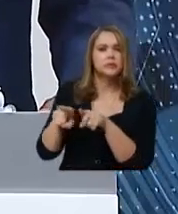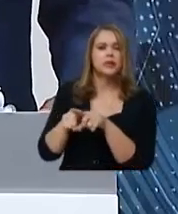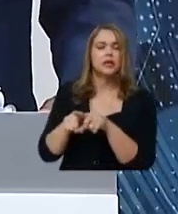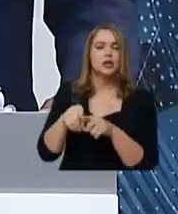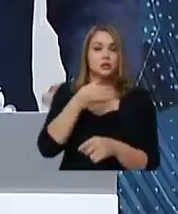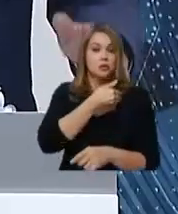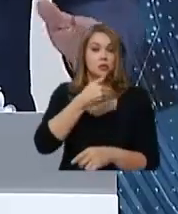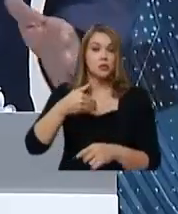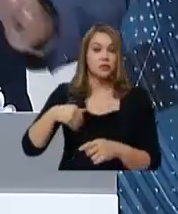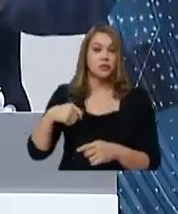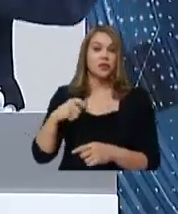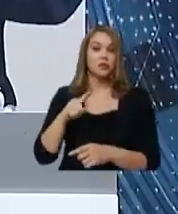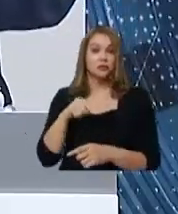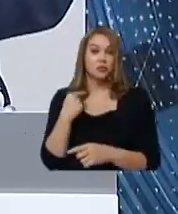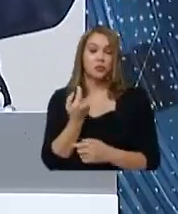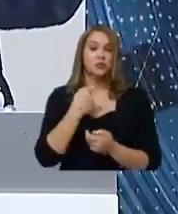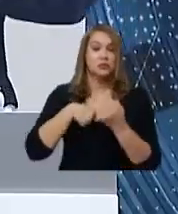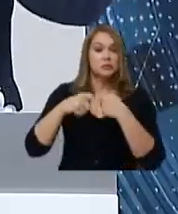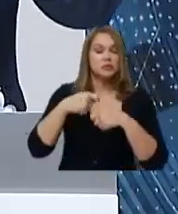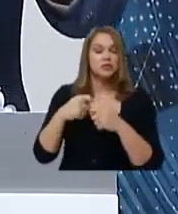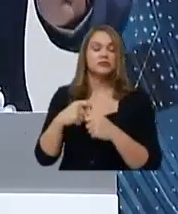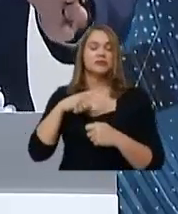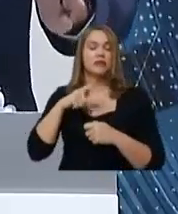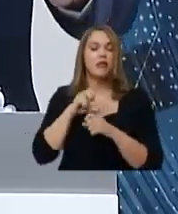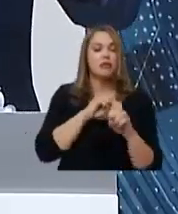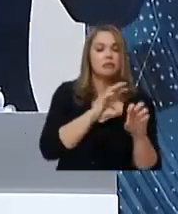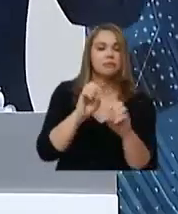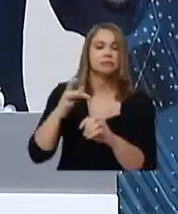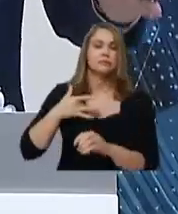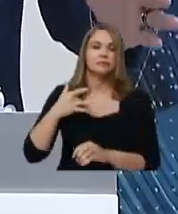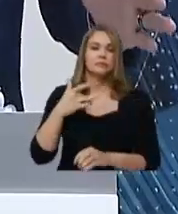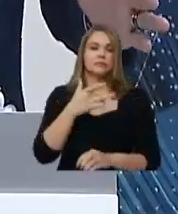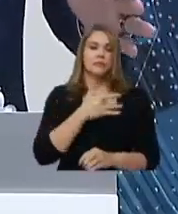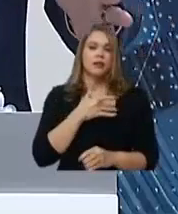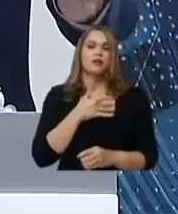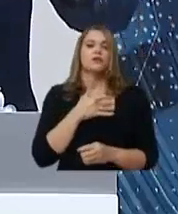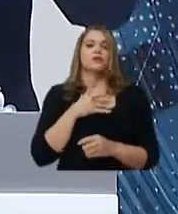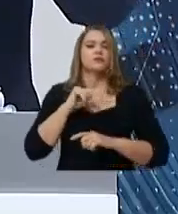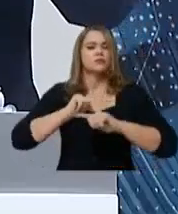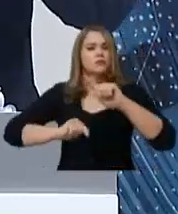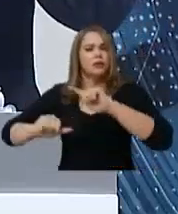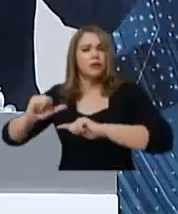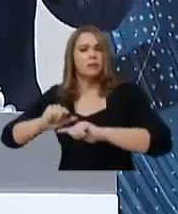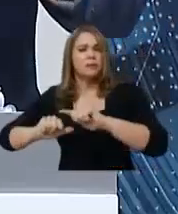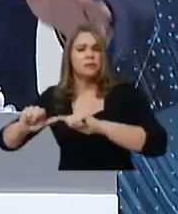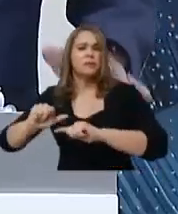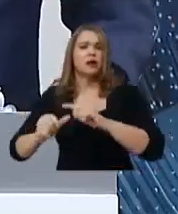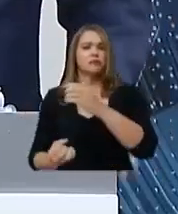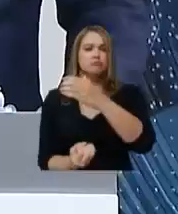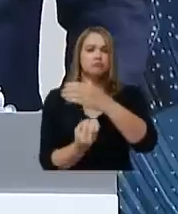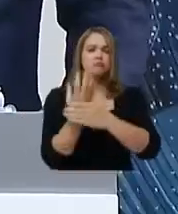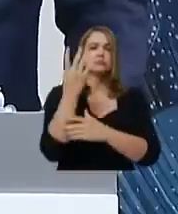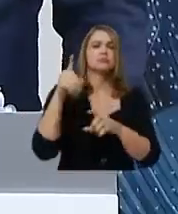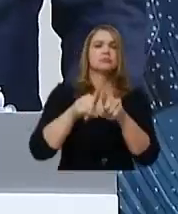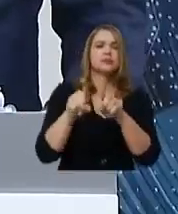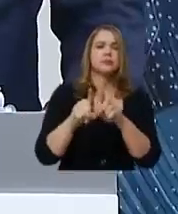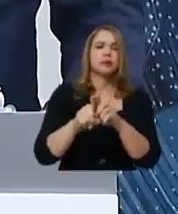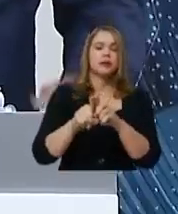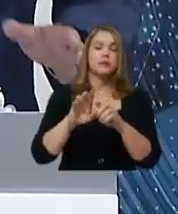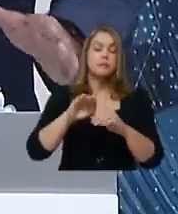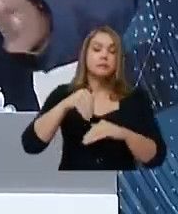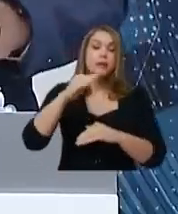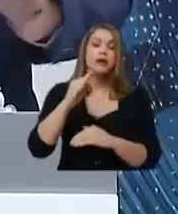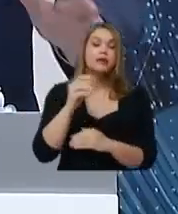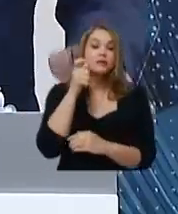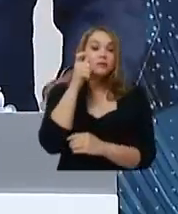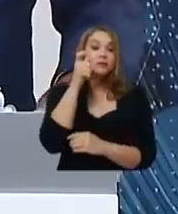nosso governo colocar a educação a saúde a geração de emprego na frente dos interesses é que são